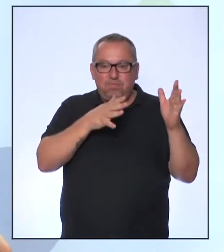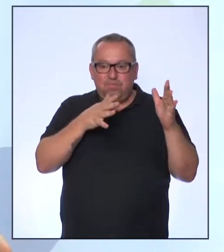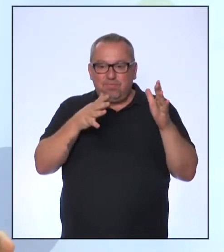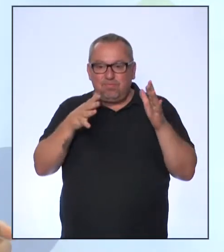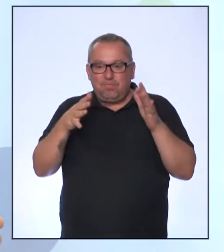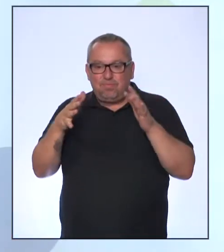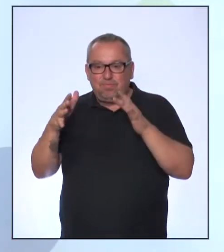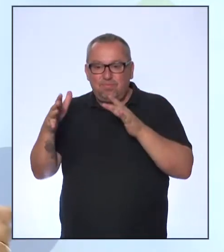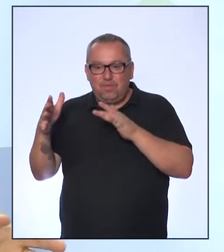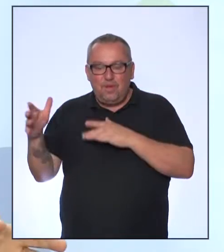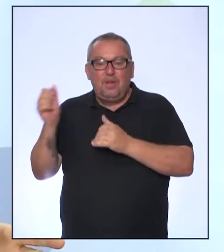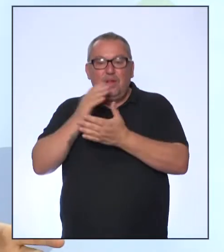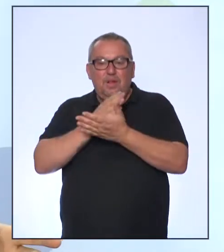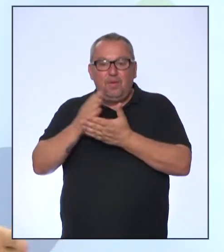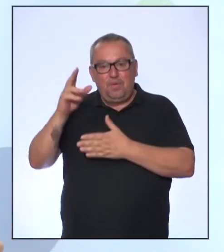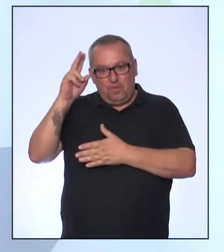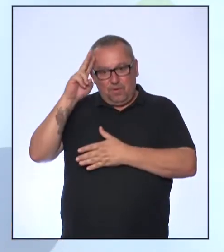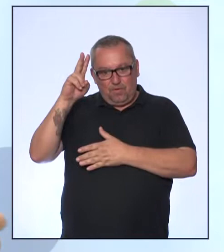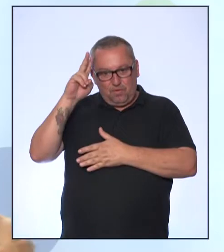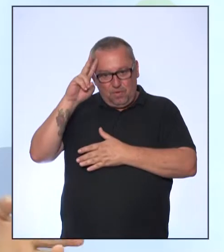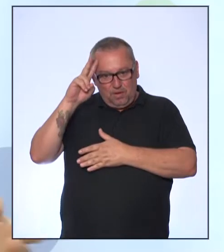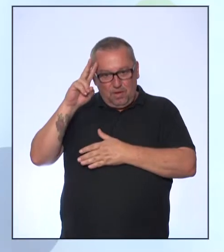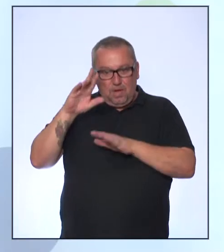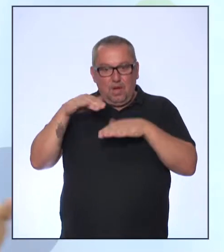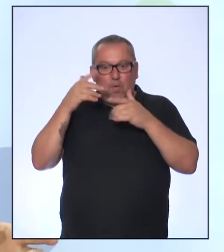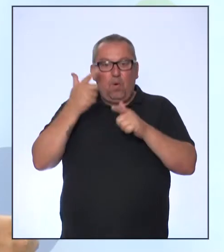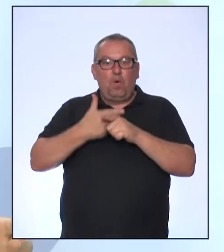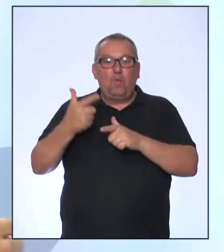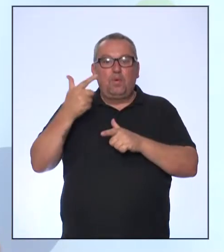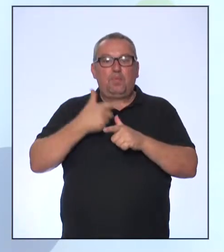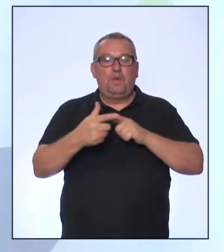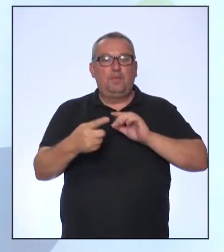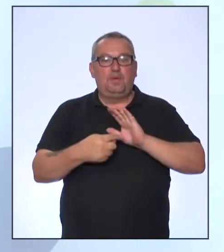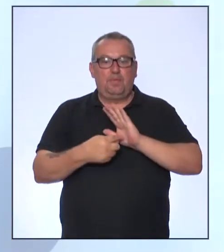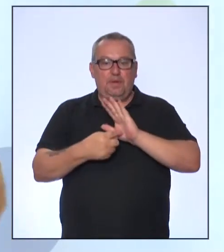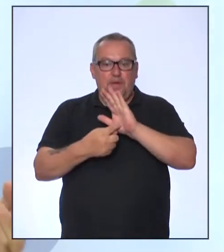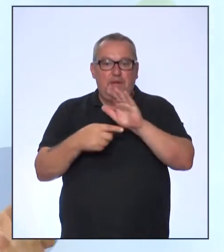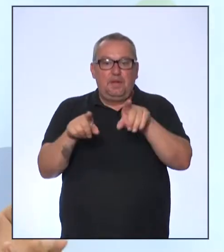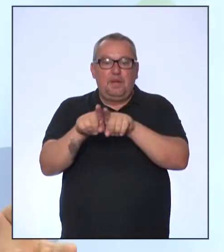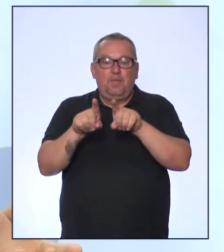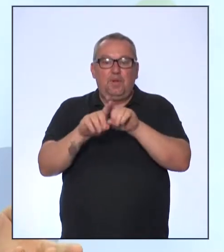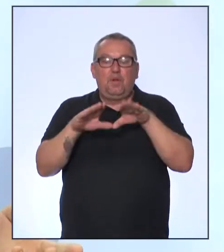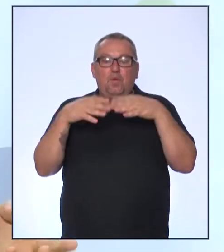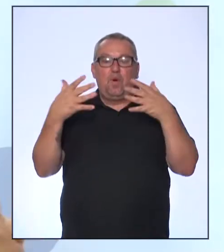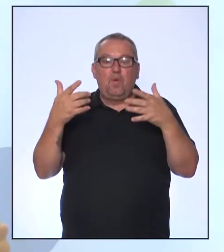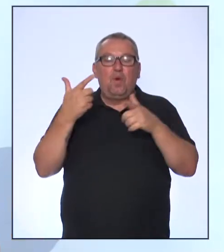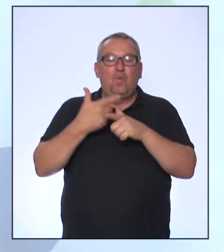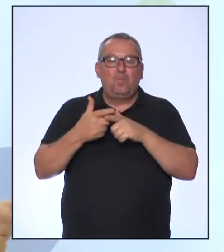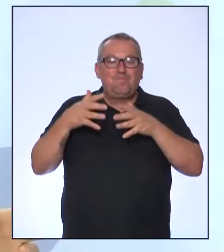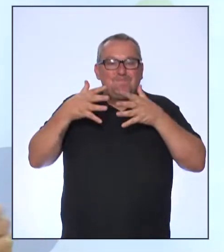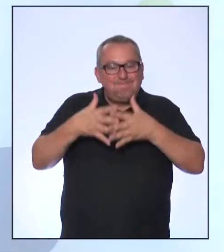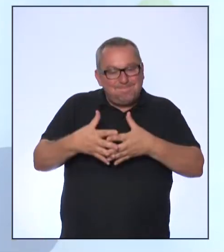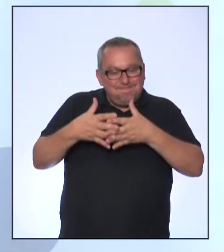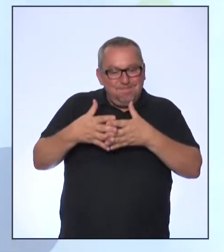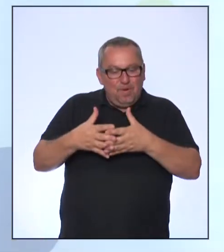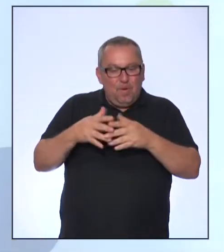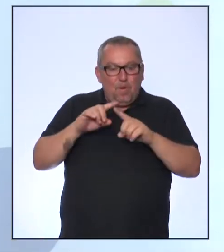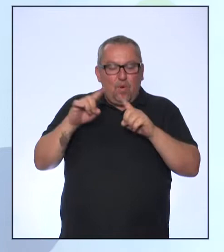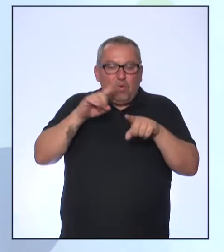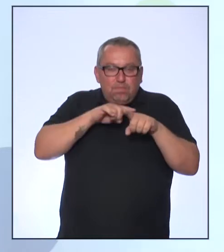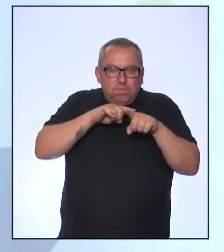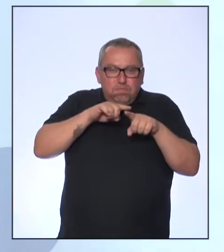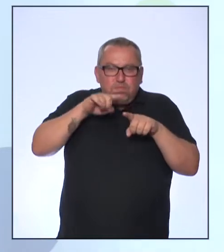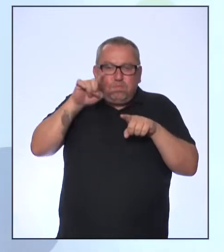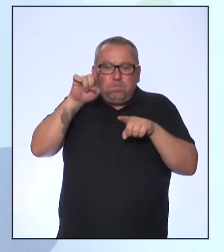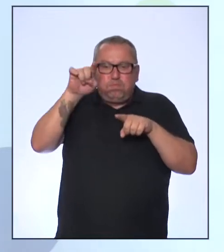situação inicial dessa história? Qual que é o problema que aparece? Qual que é o conflito? Qual que é o ponto alto dessa história?